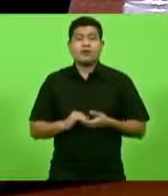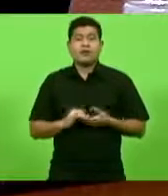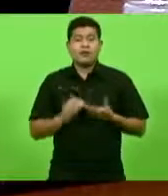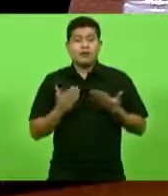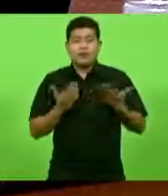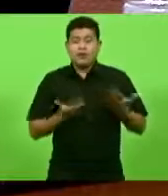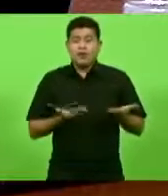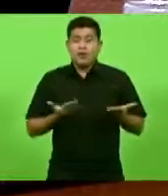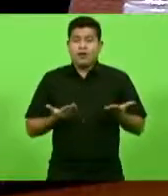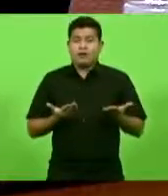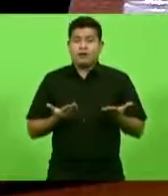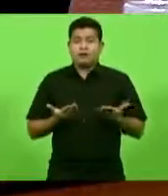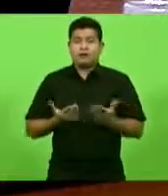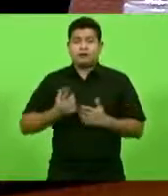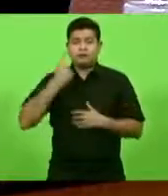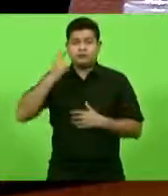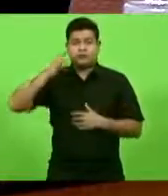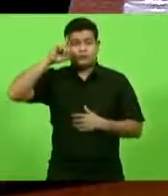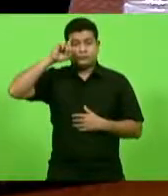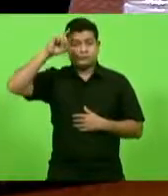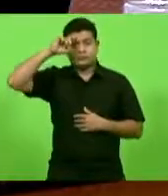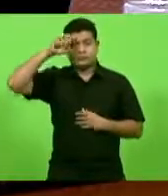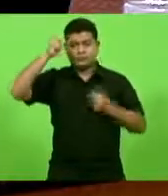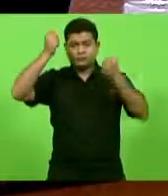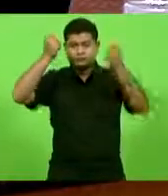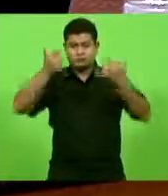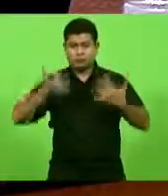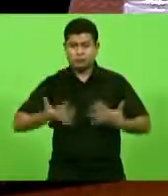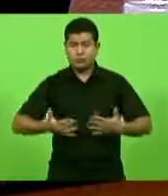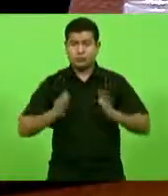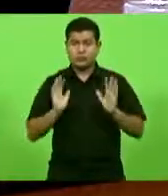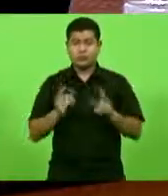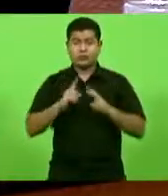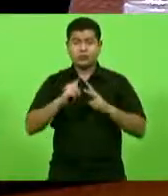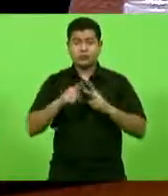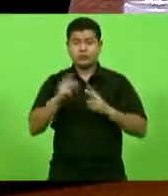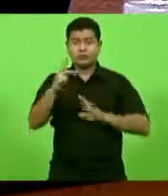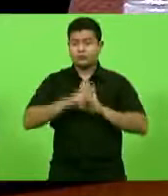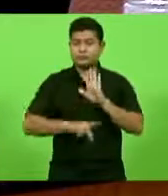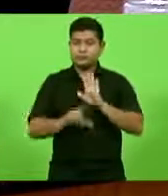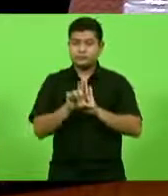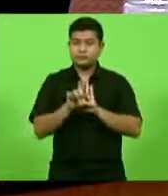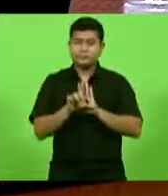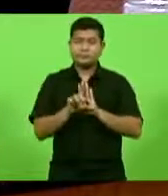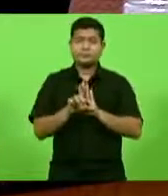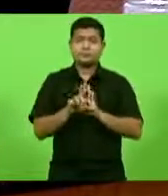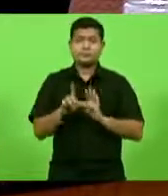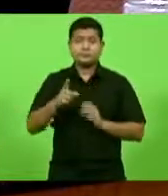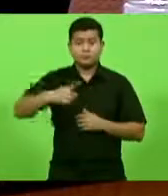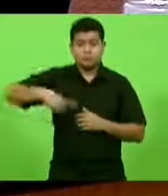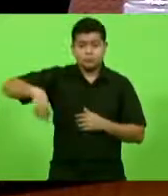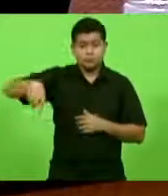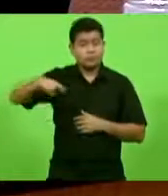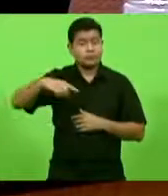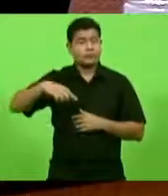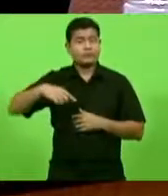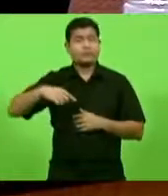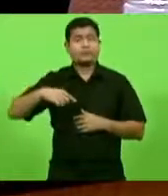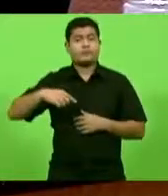Vieira já fez uma ampla explanação dos dois projetos, e nós